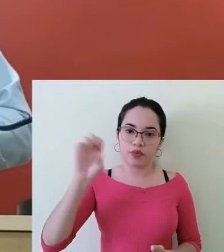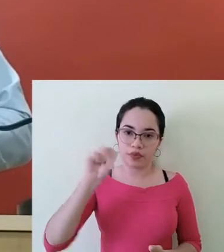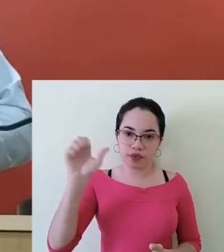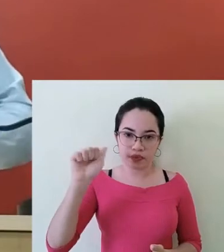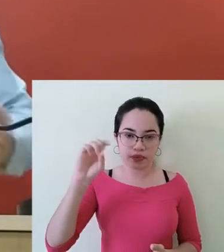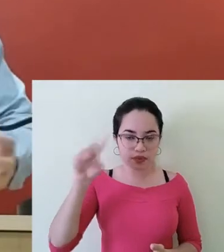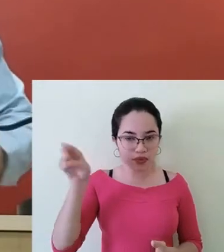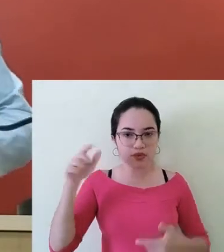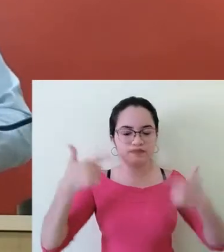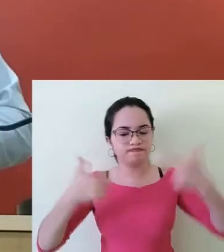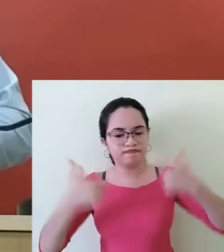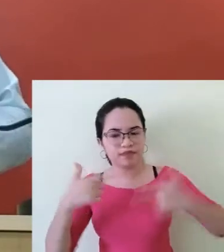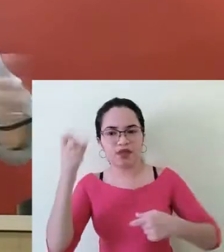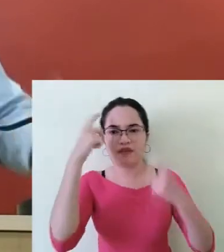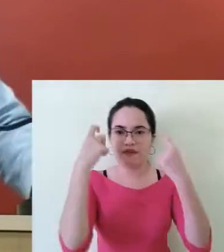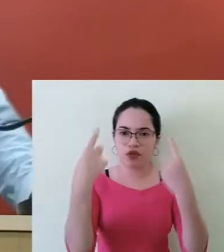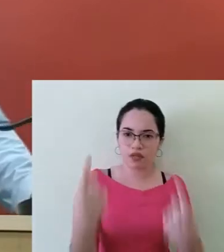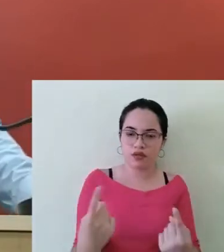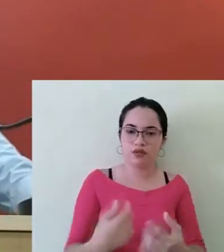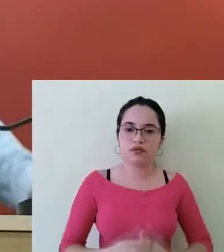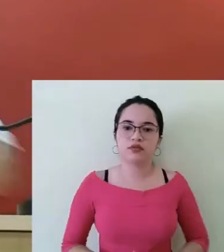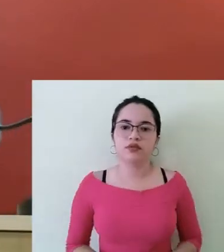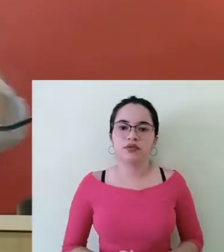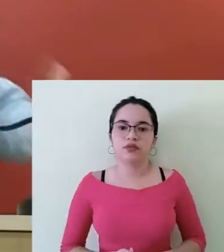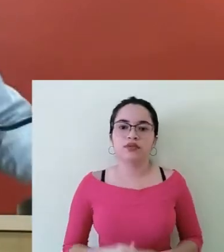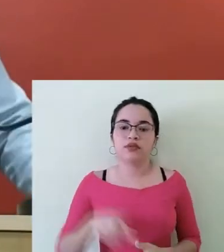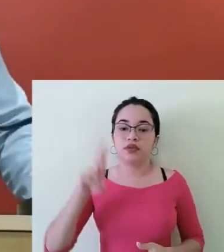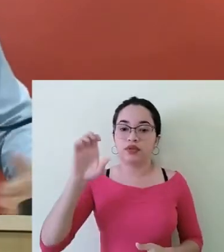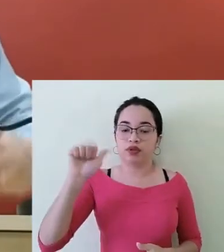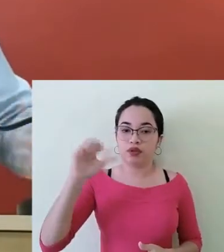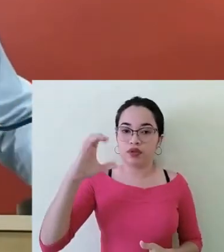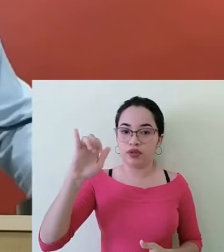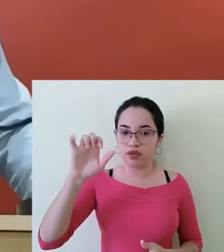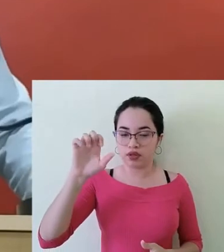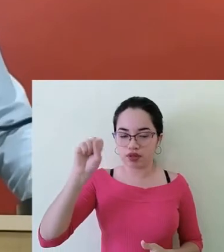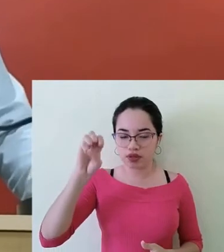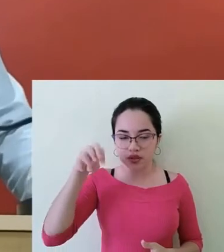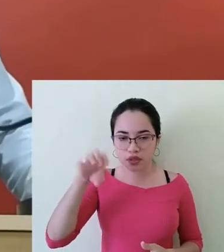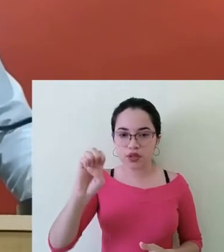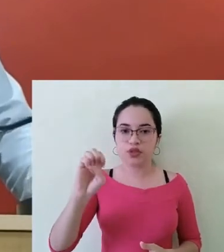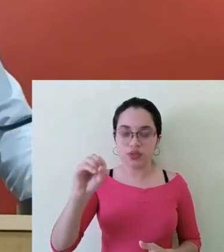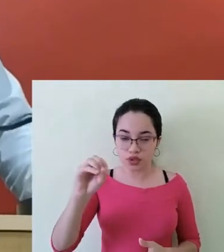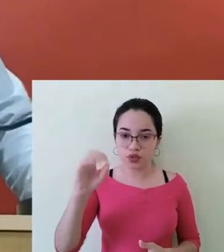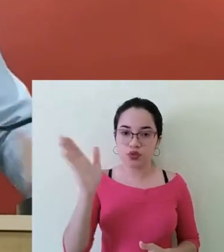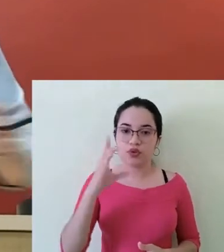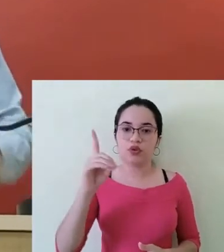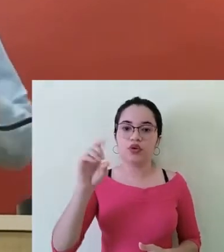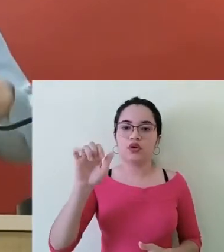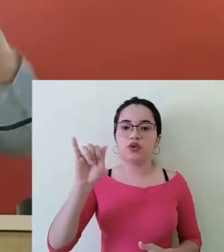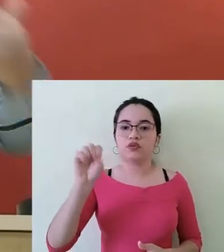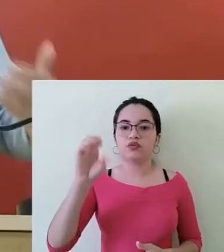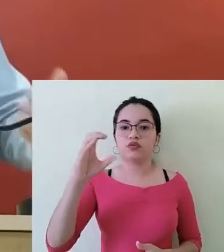opressão, guerra, violência, racismo, discriminação.